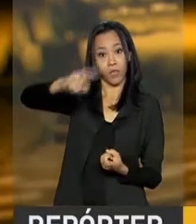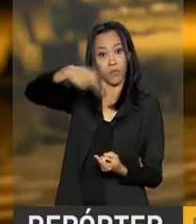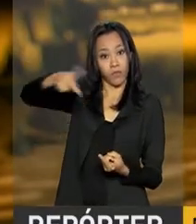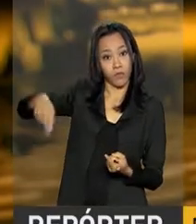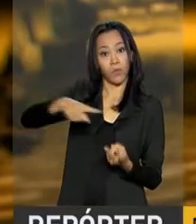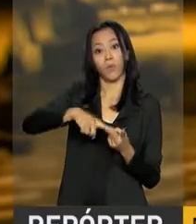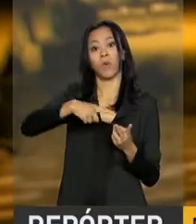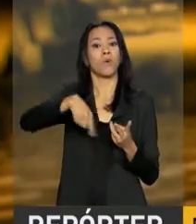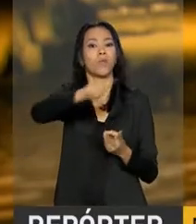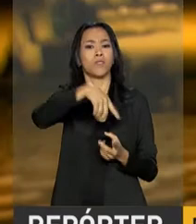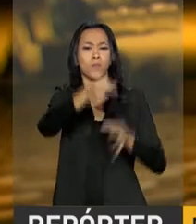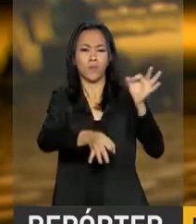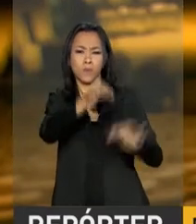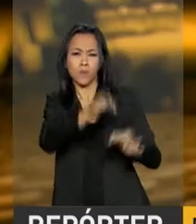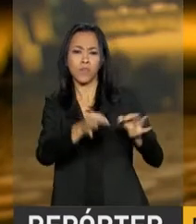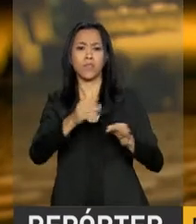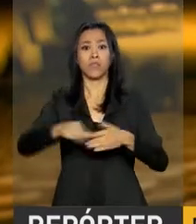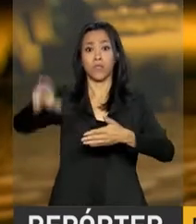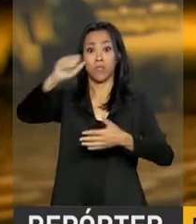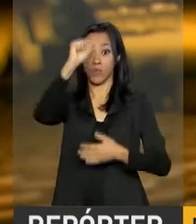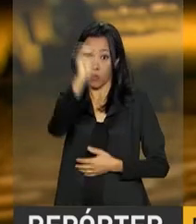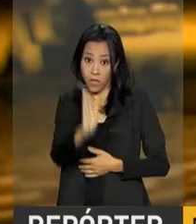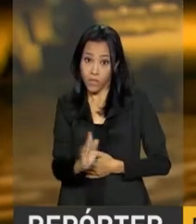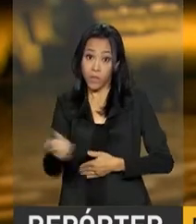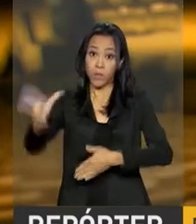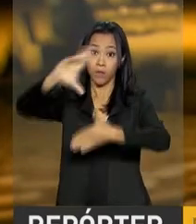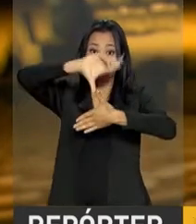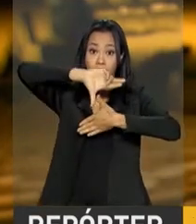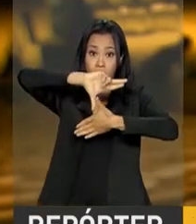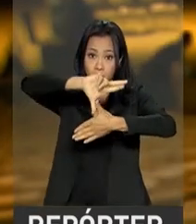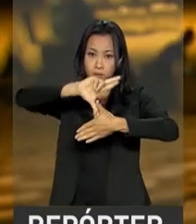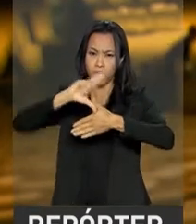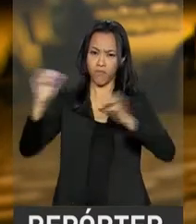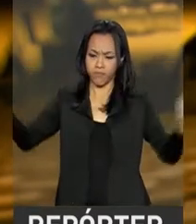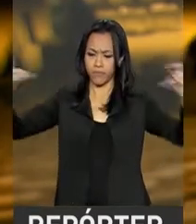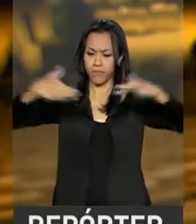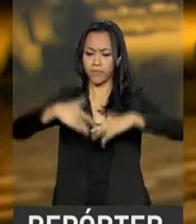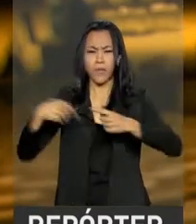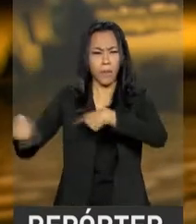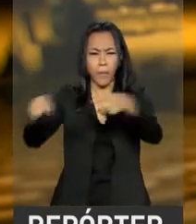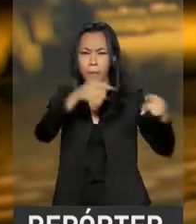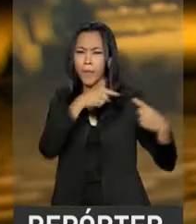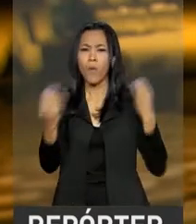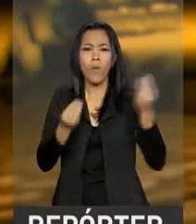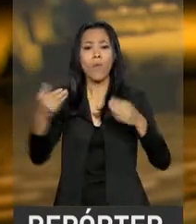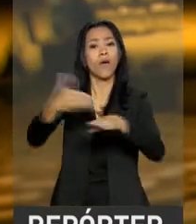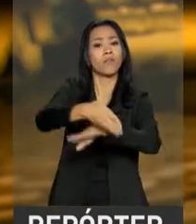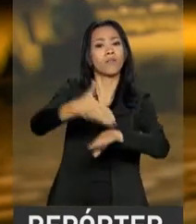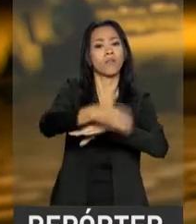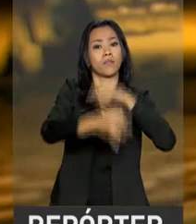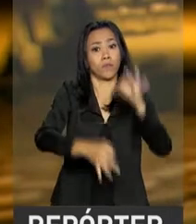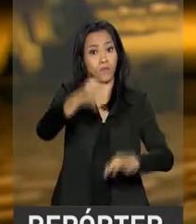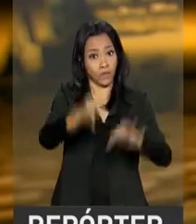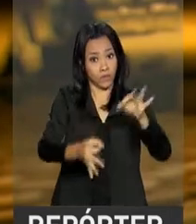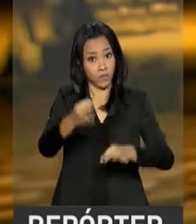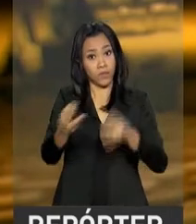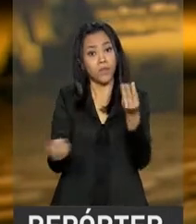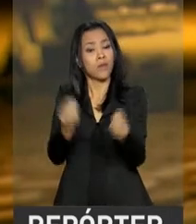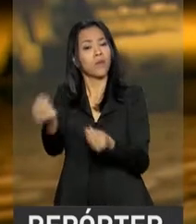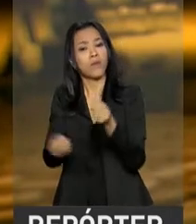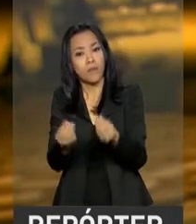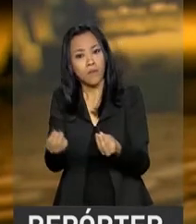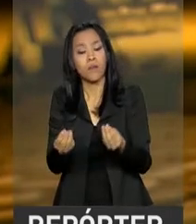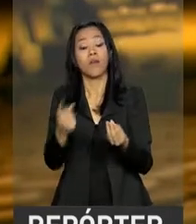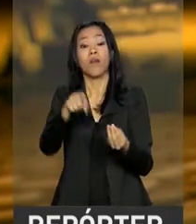magistrados do brasil e da américa latina vão debater temas como acesso à justiça e segurança jurídica o evento